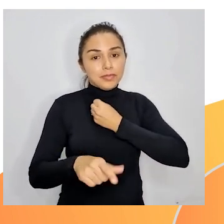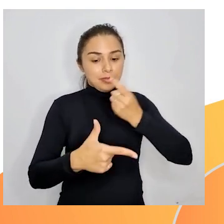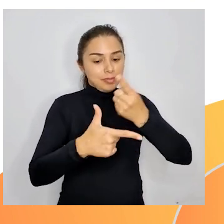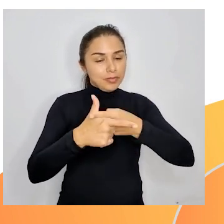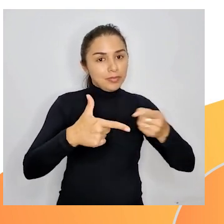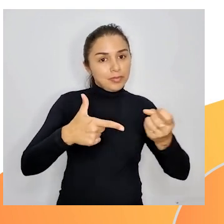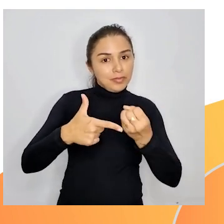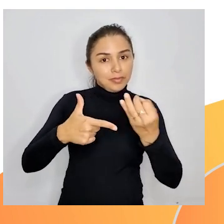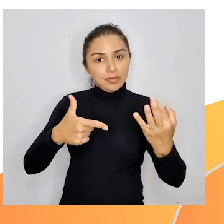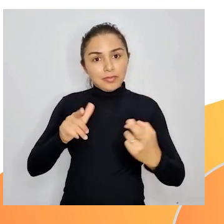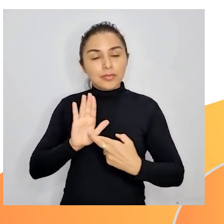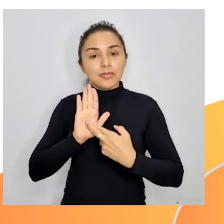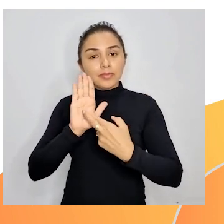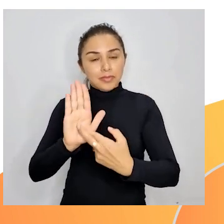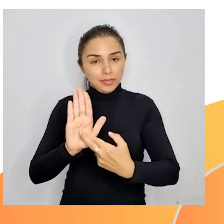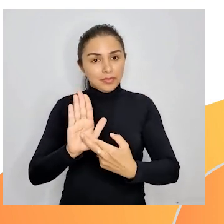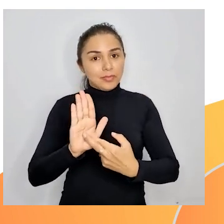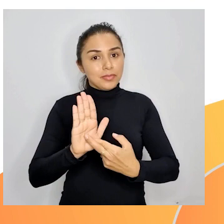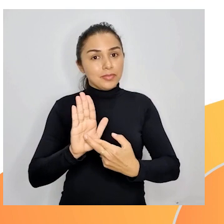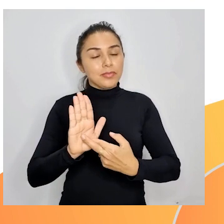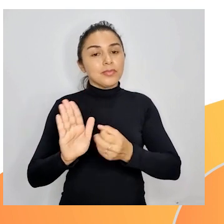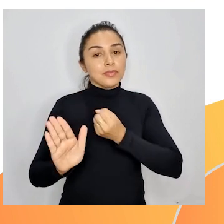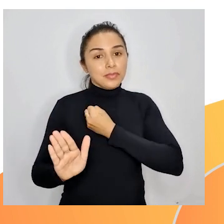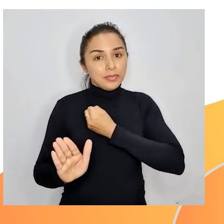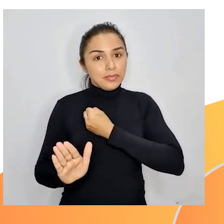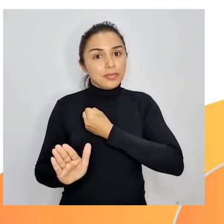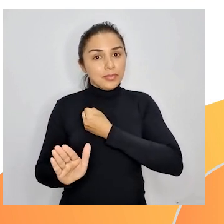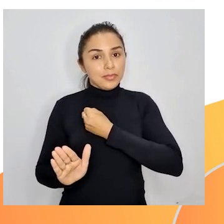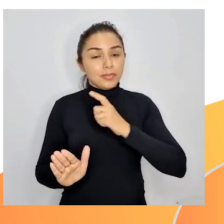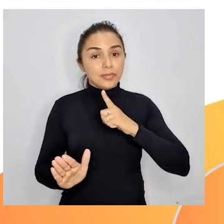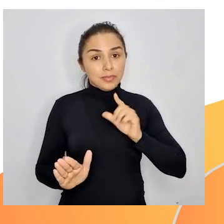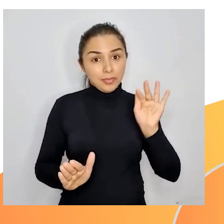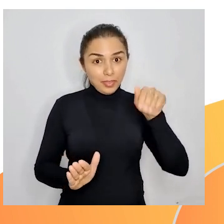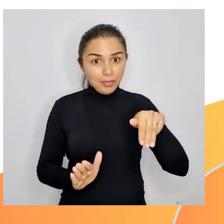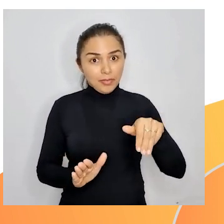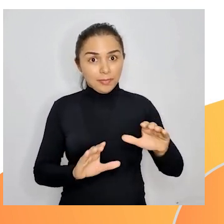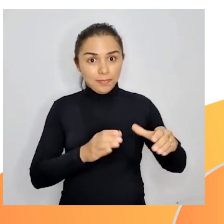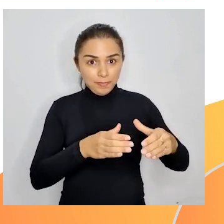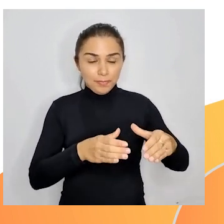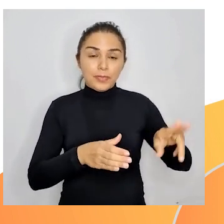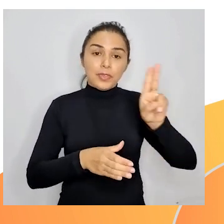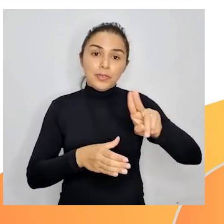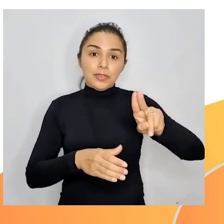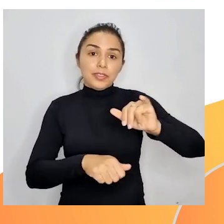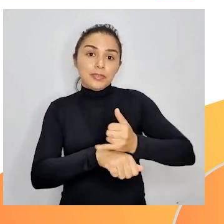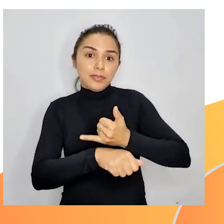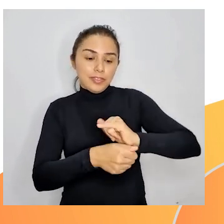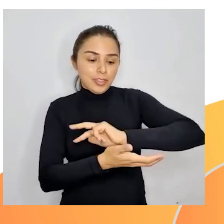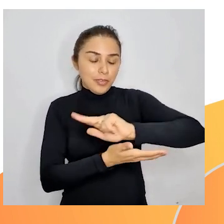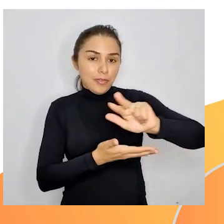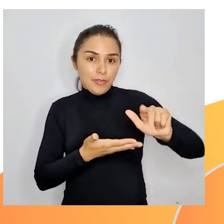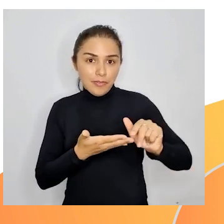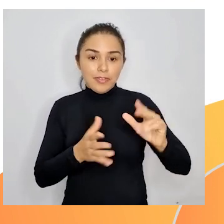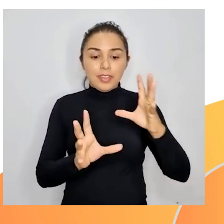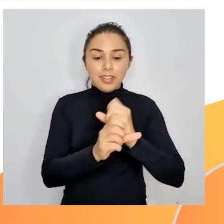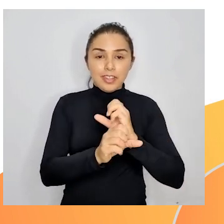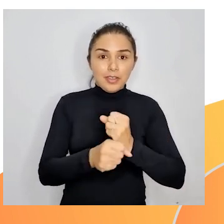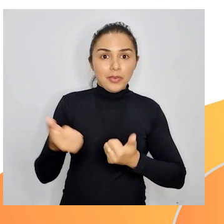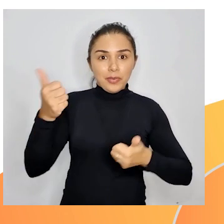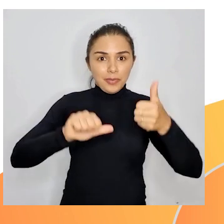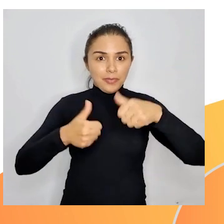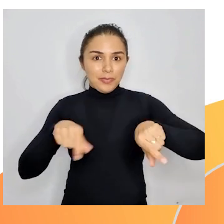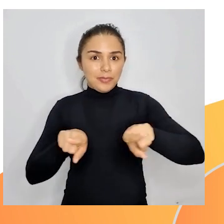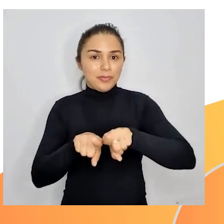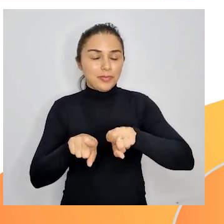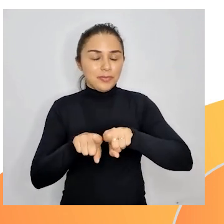cuja representação decimal seja finita, utilizando para isso estratégias diversas, como cálculo por estimativa,